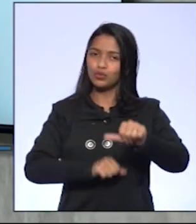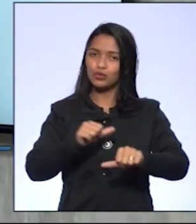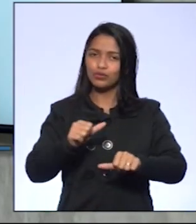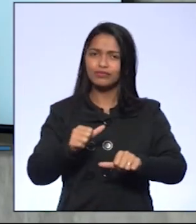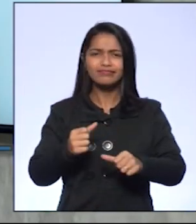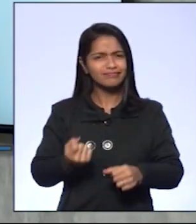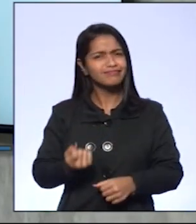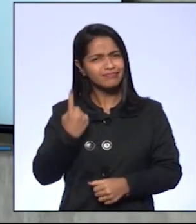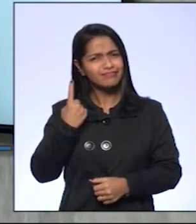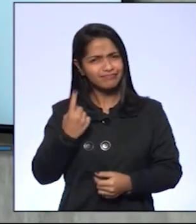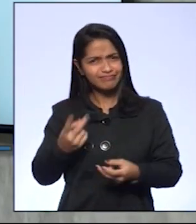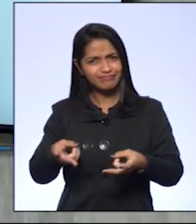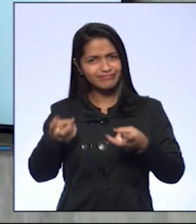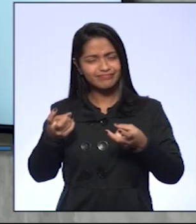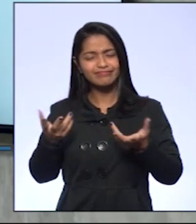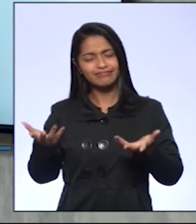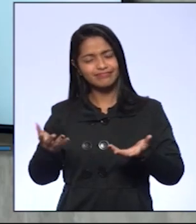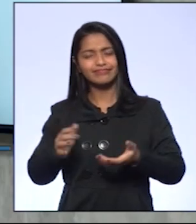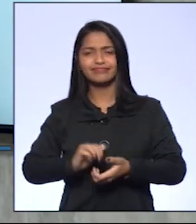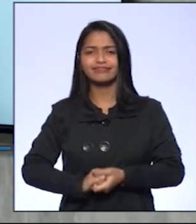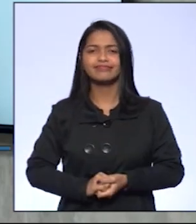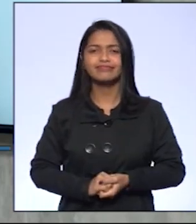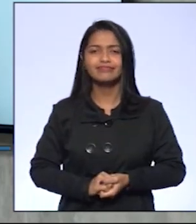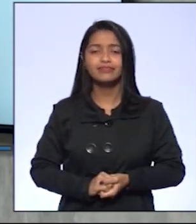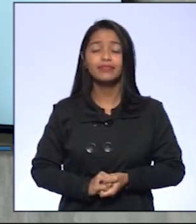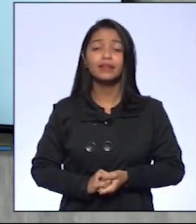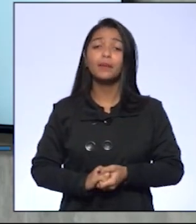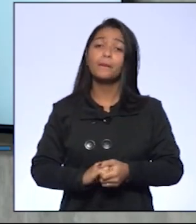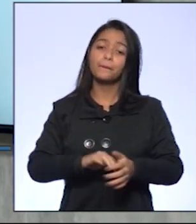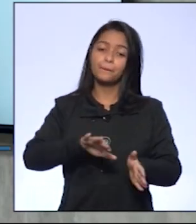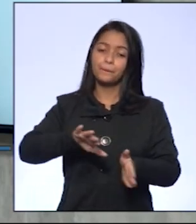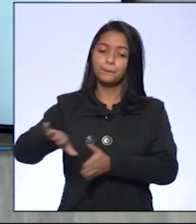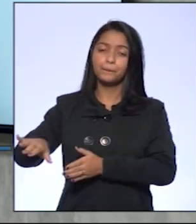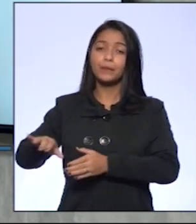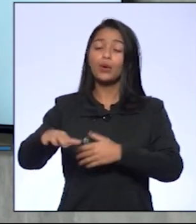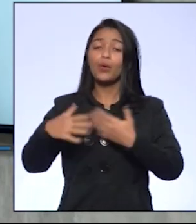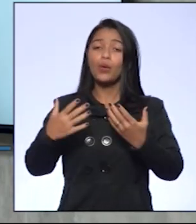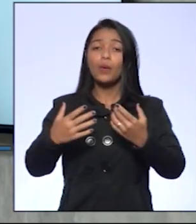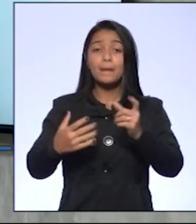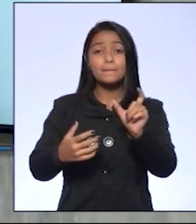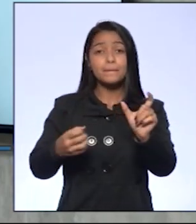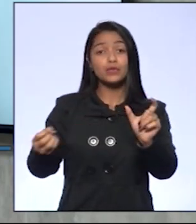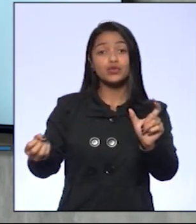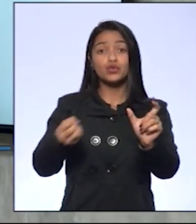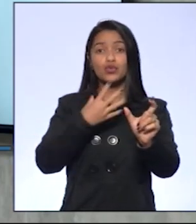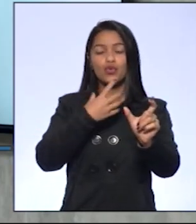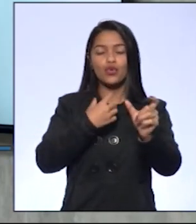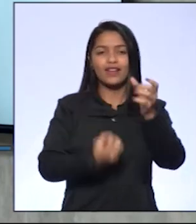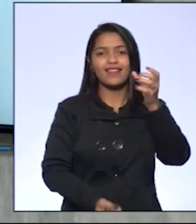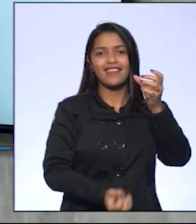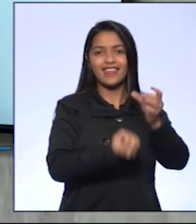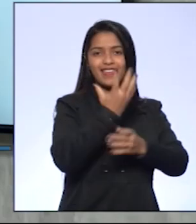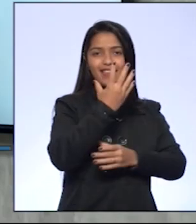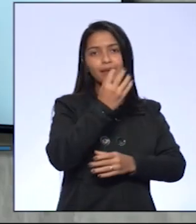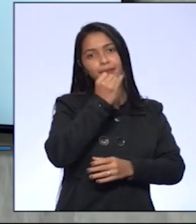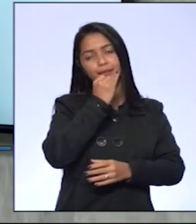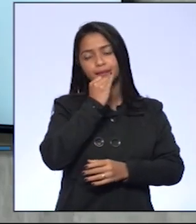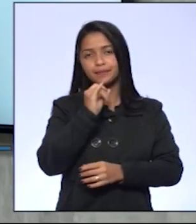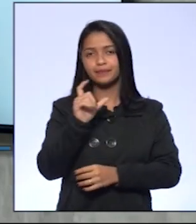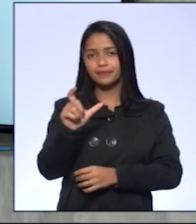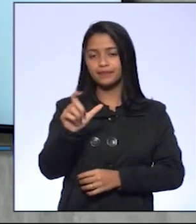estranho? Então, ou a gente cria palavras. Cria, por exemplo, a palavra